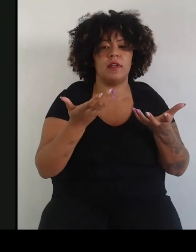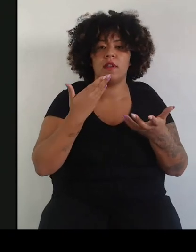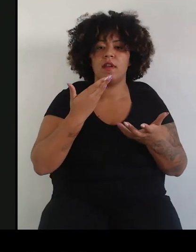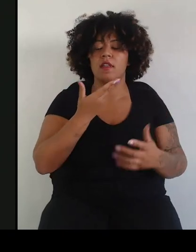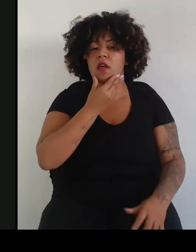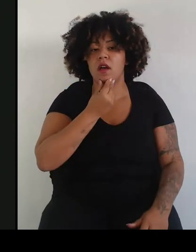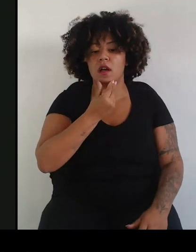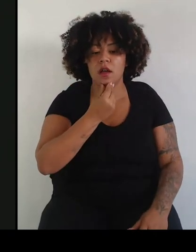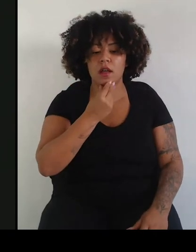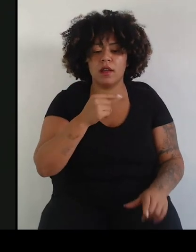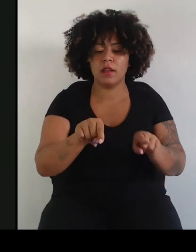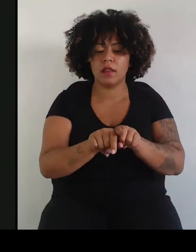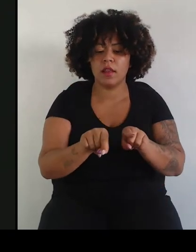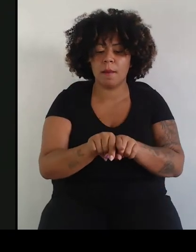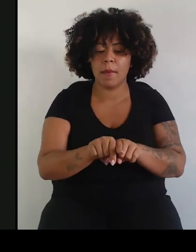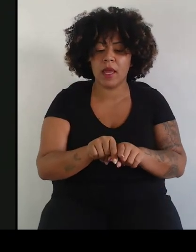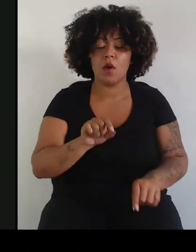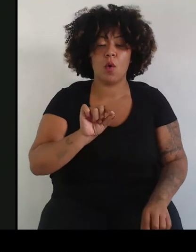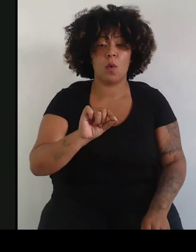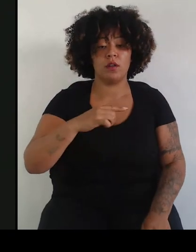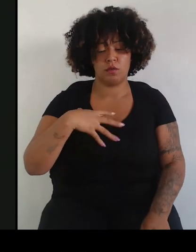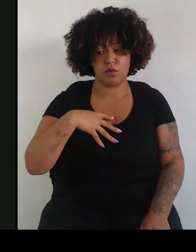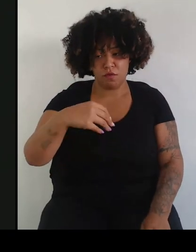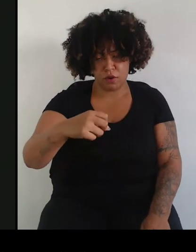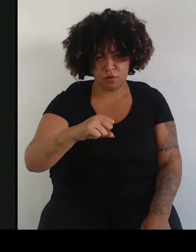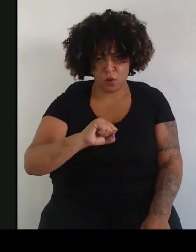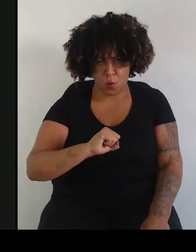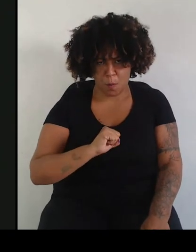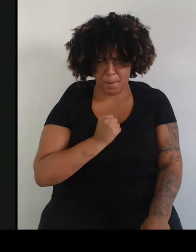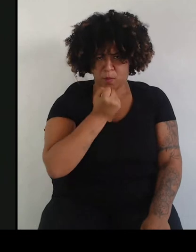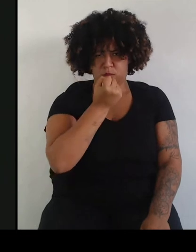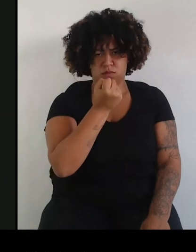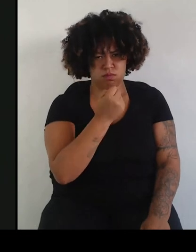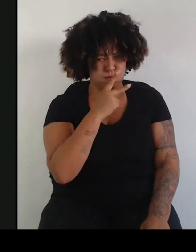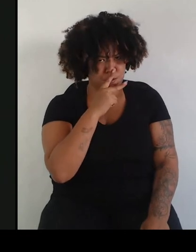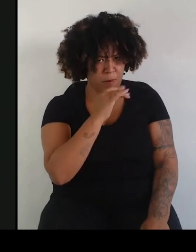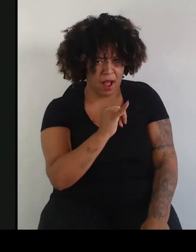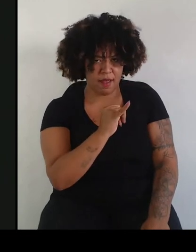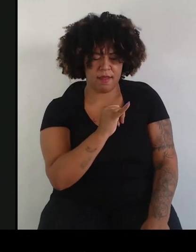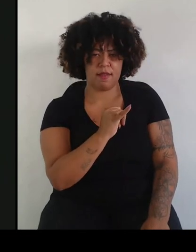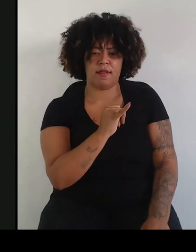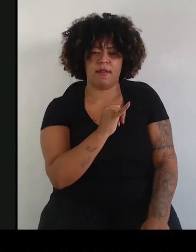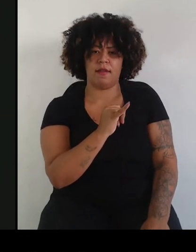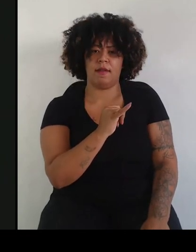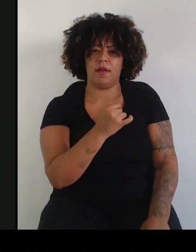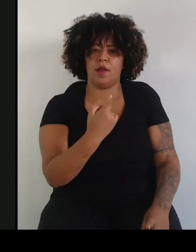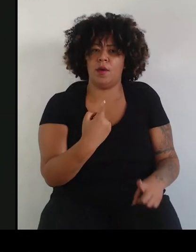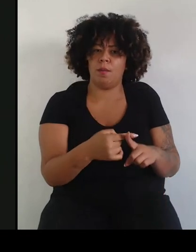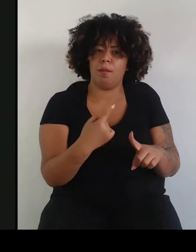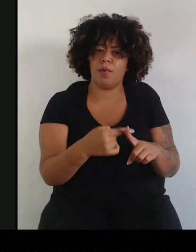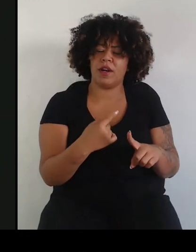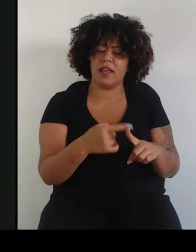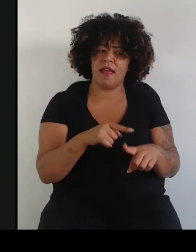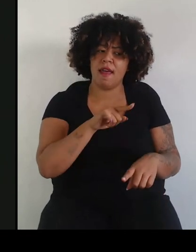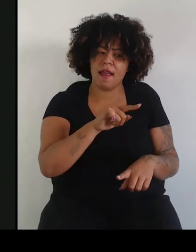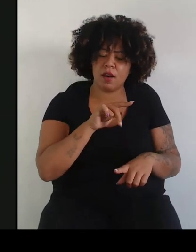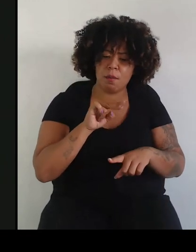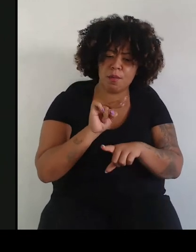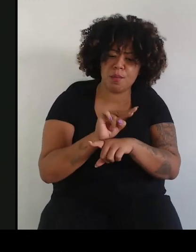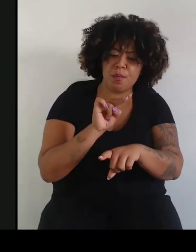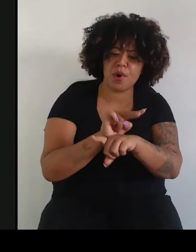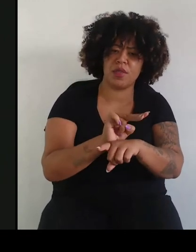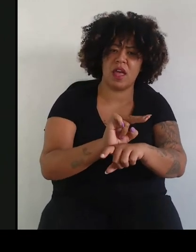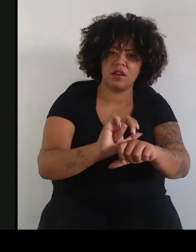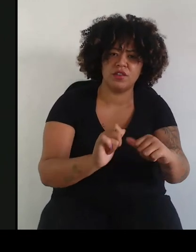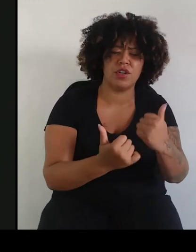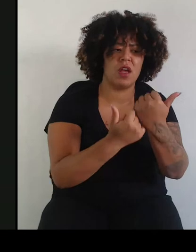Revolta dos filhos contra o pai que detém o monopólio sobre as mulheres